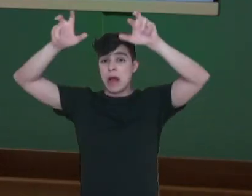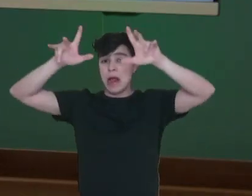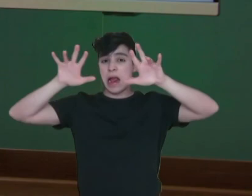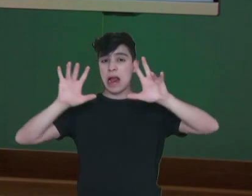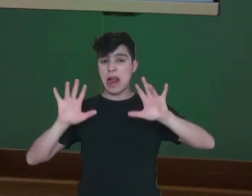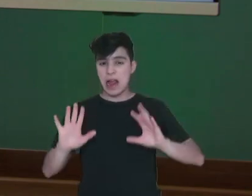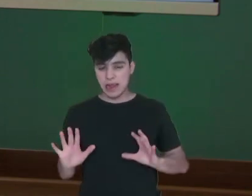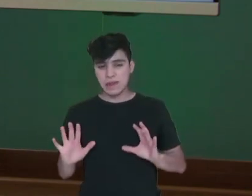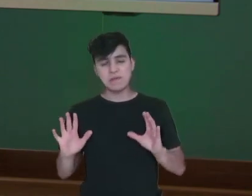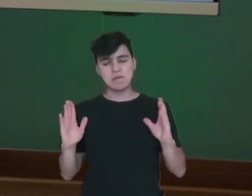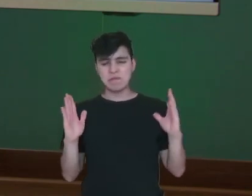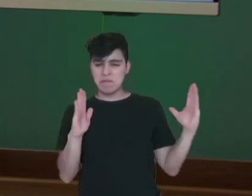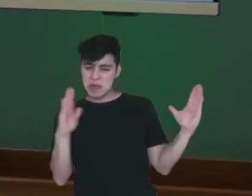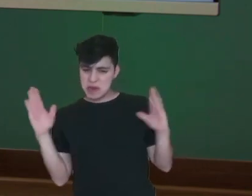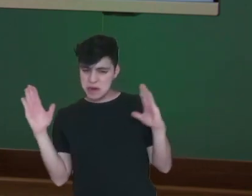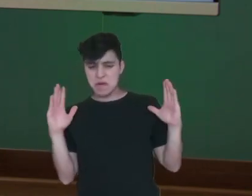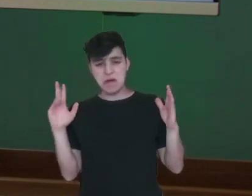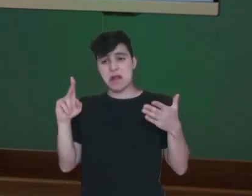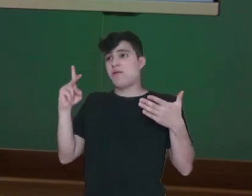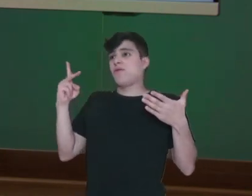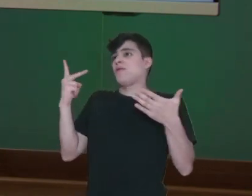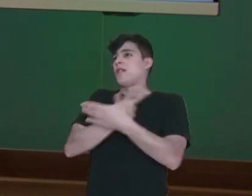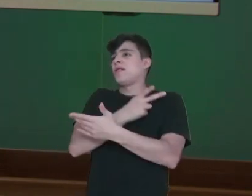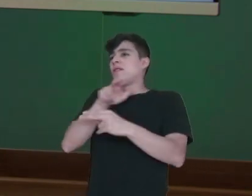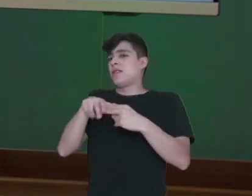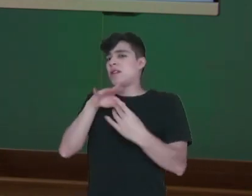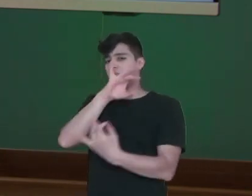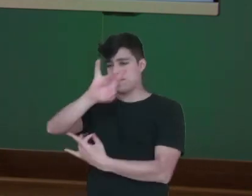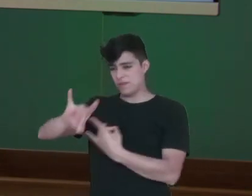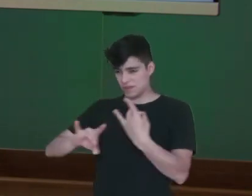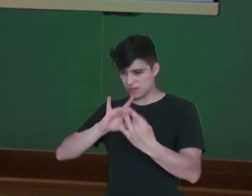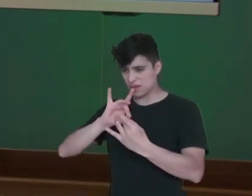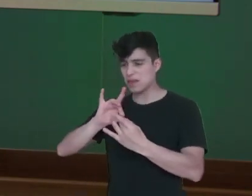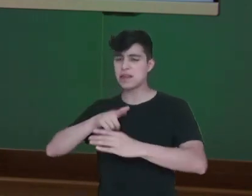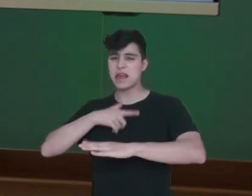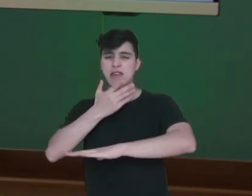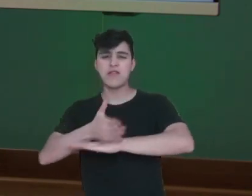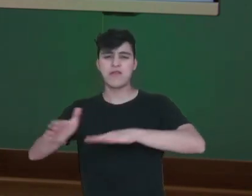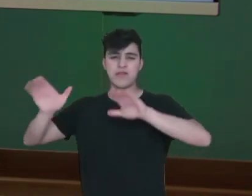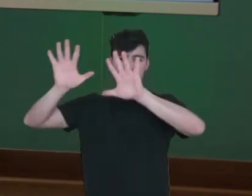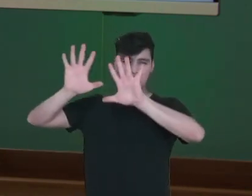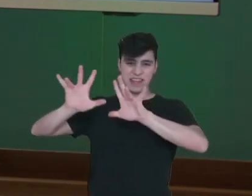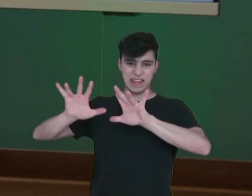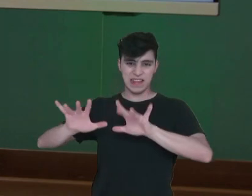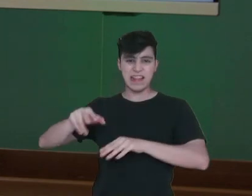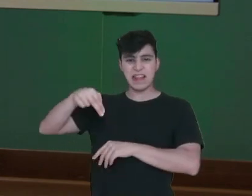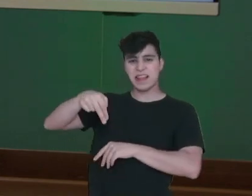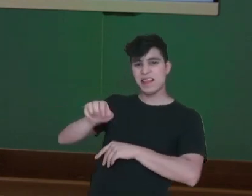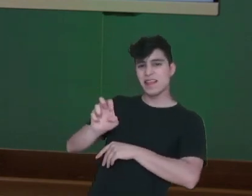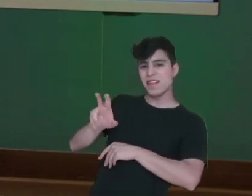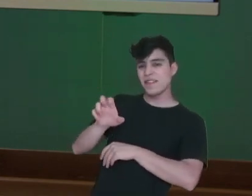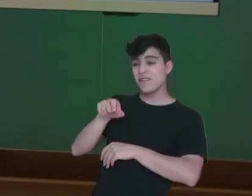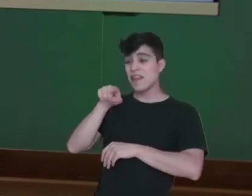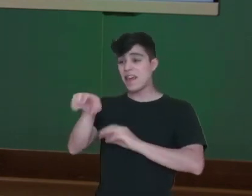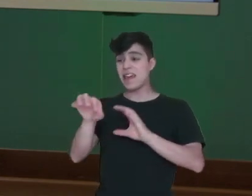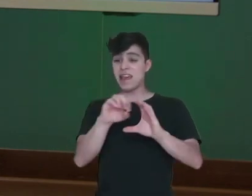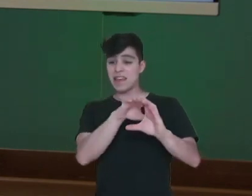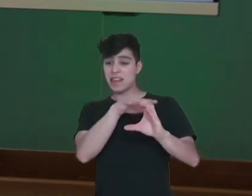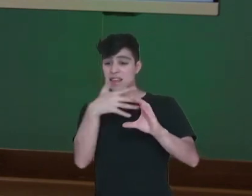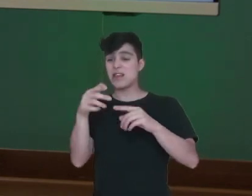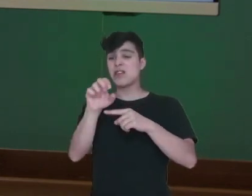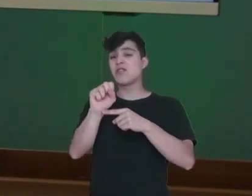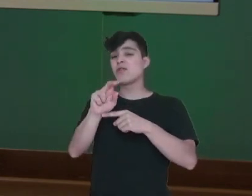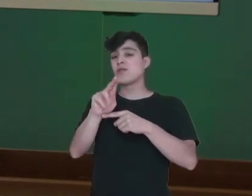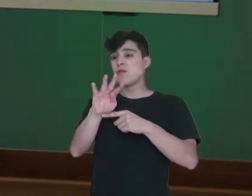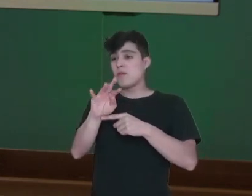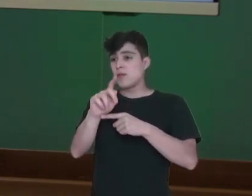Ou em algum período, por alguma condição bem específica, ocorre a precipitação de neve. Então, são características do clima subtropical que